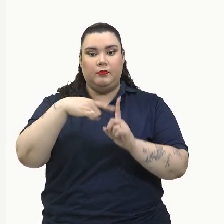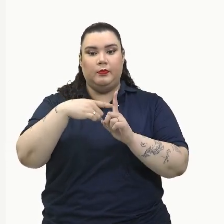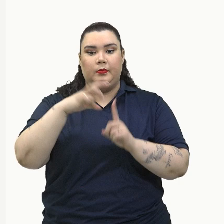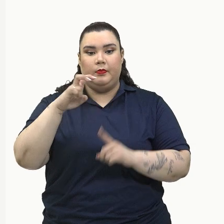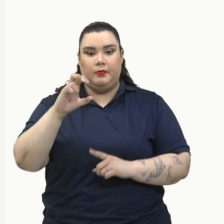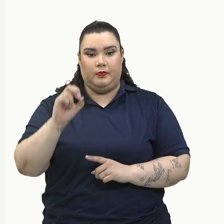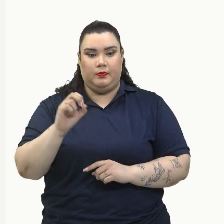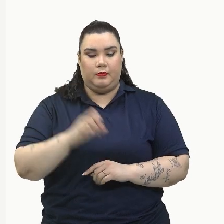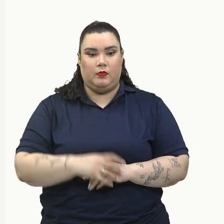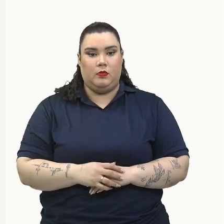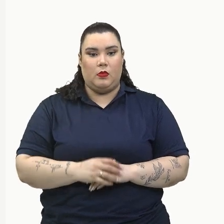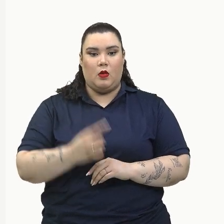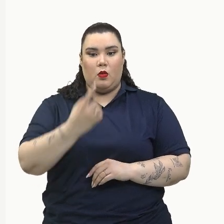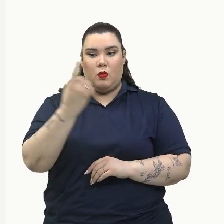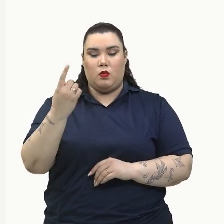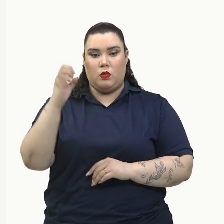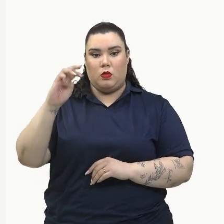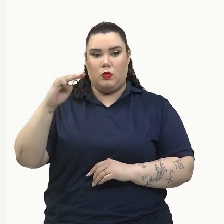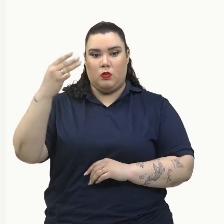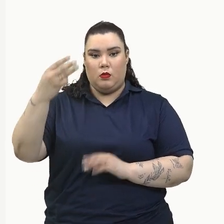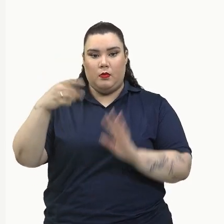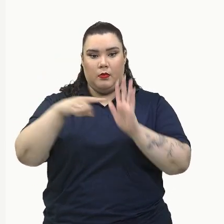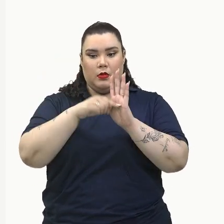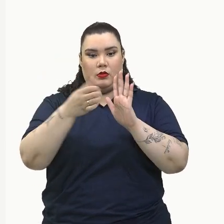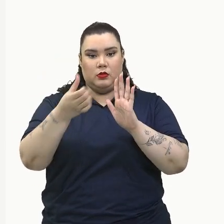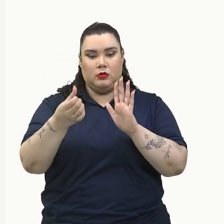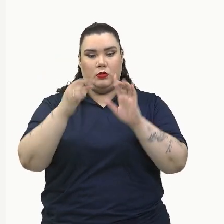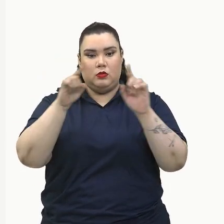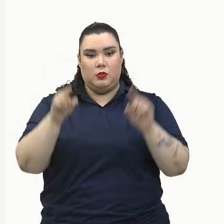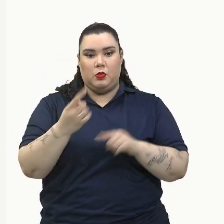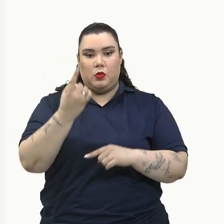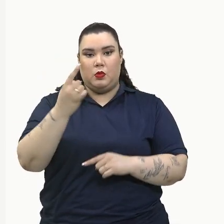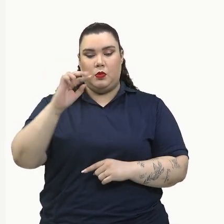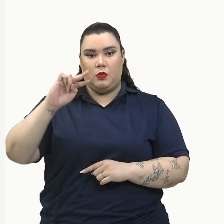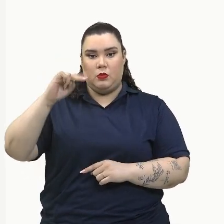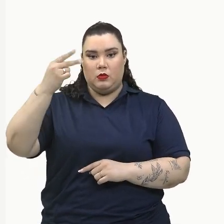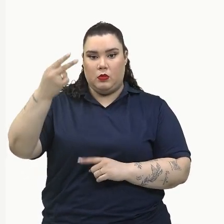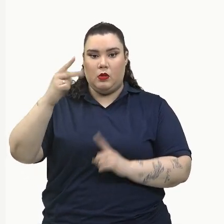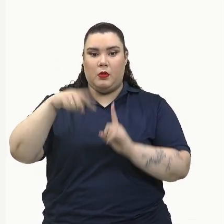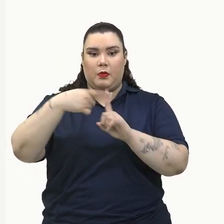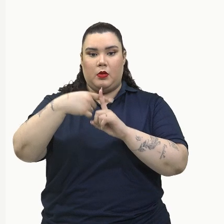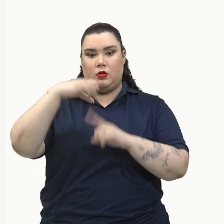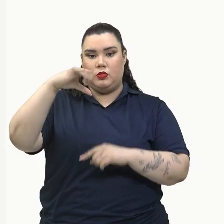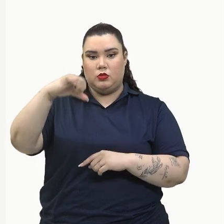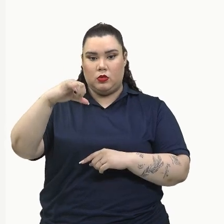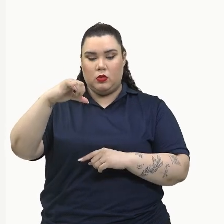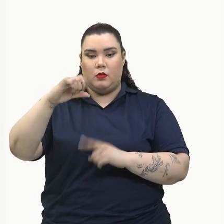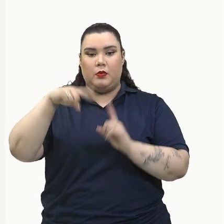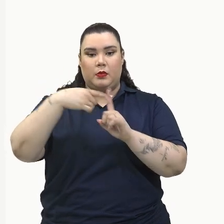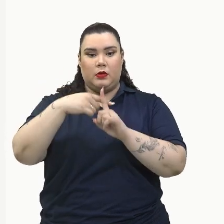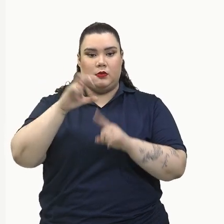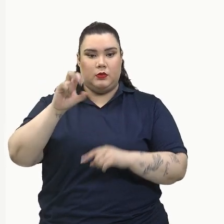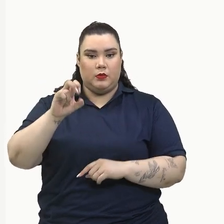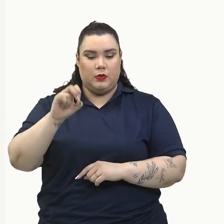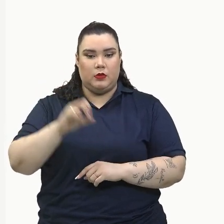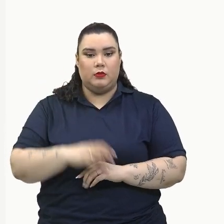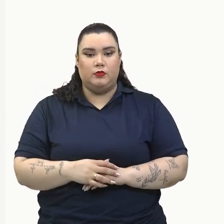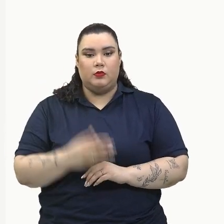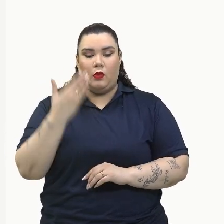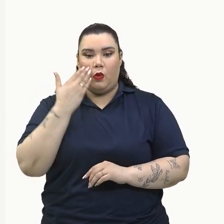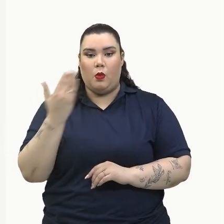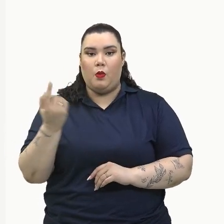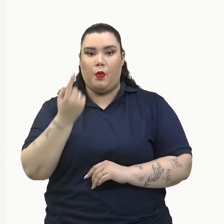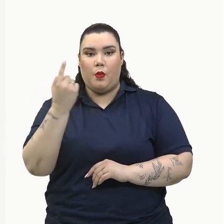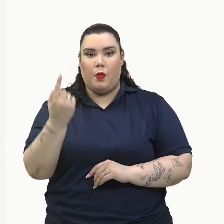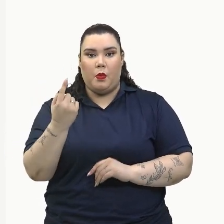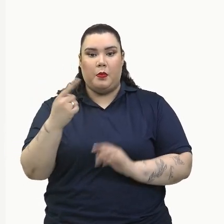6 que multiplica 1 ao quadrado, mais 9 que multiplica 1, mais 50. 1 ao cubo é 1. Menos 6 vezes 1, menos